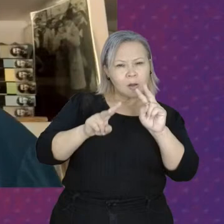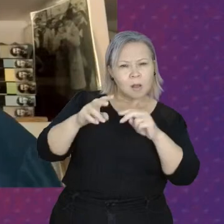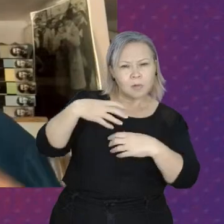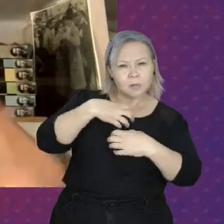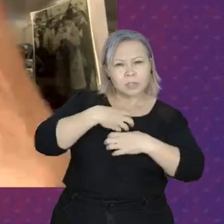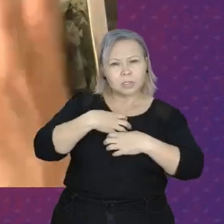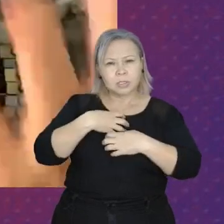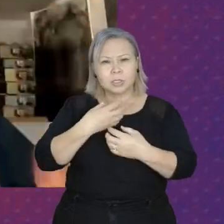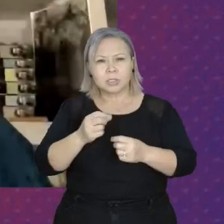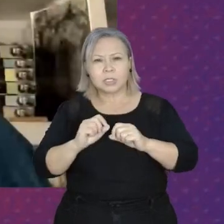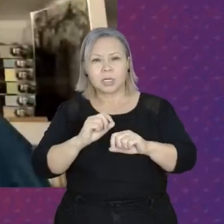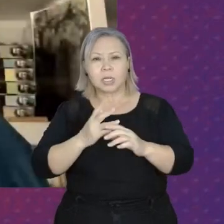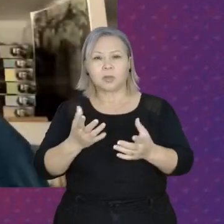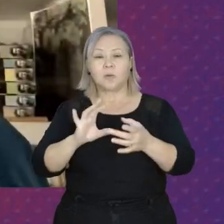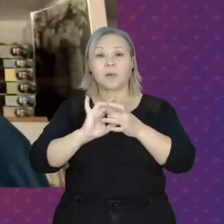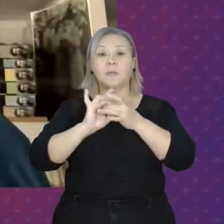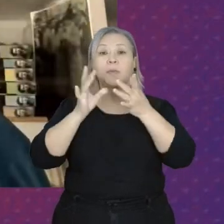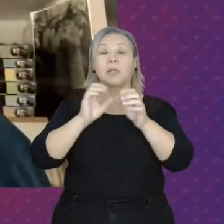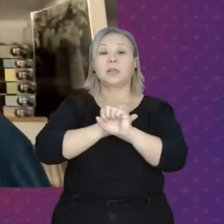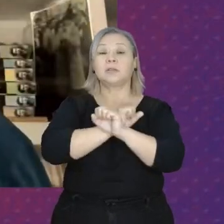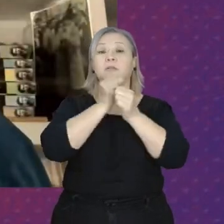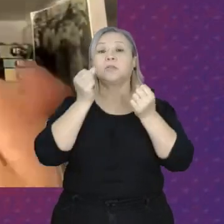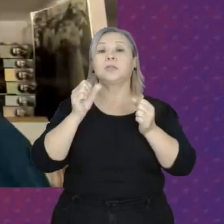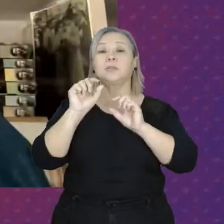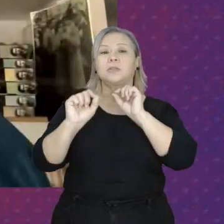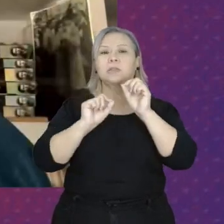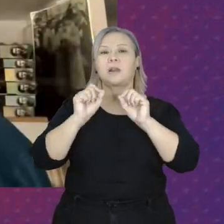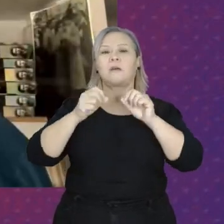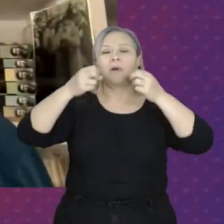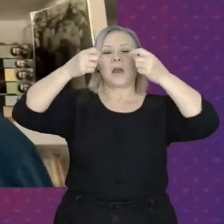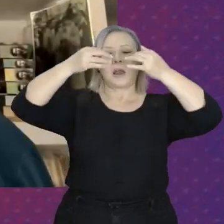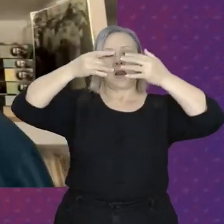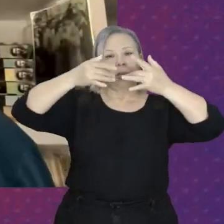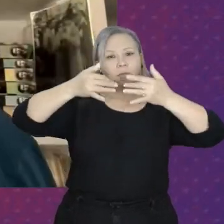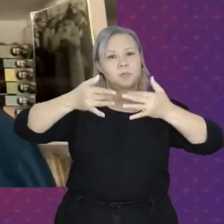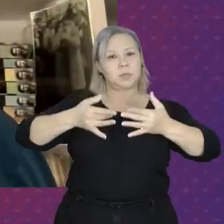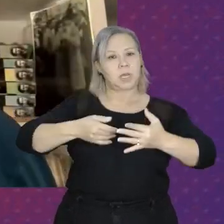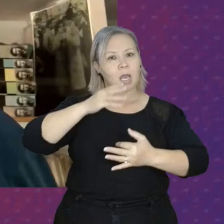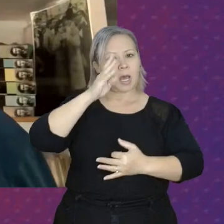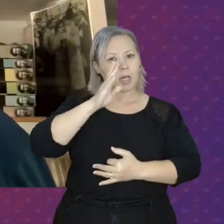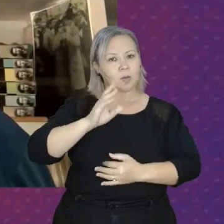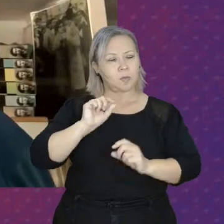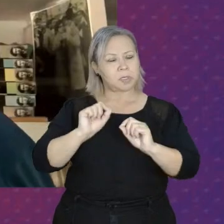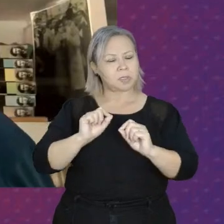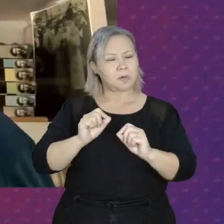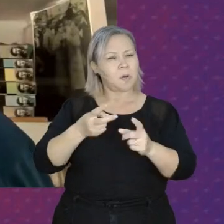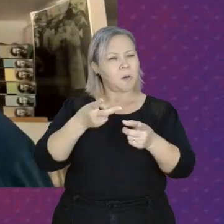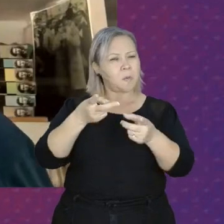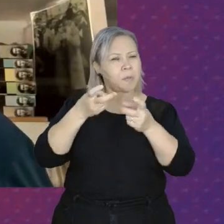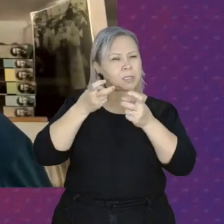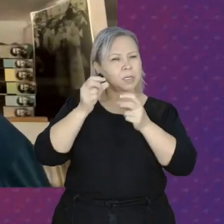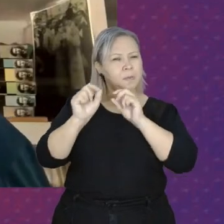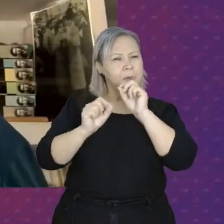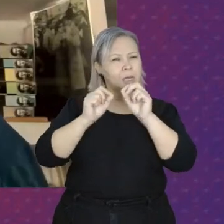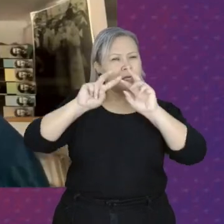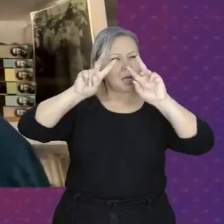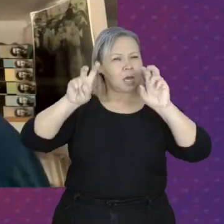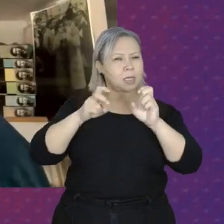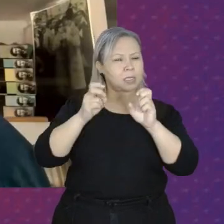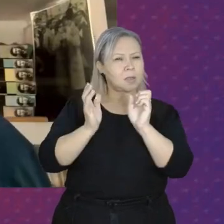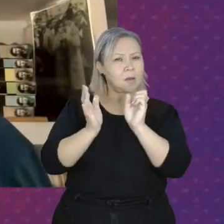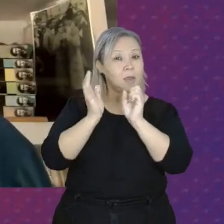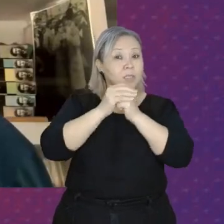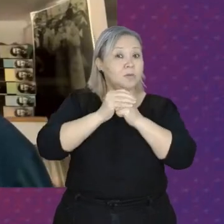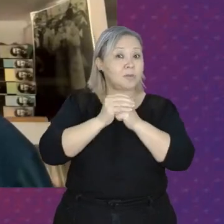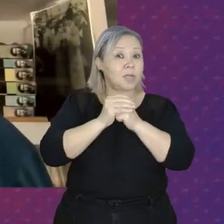muitas vezes a abolição da escravatura é explicada no Brasil, nós vamos ver que a grande questão é ocultar